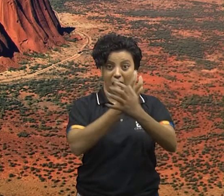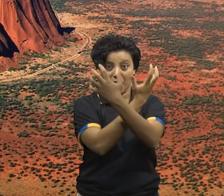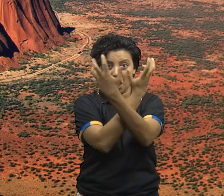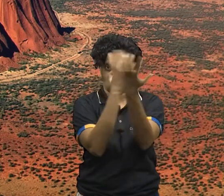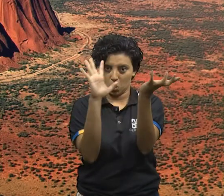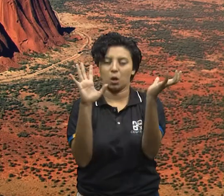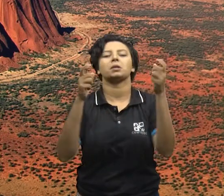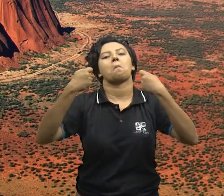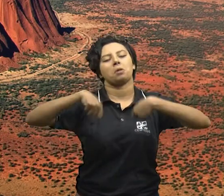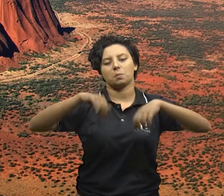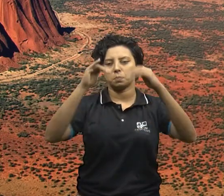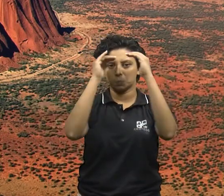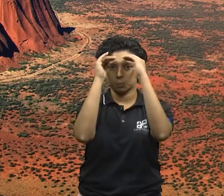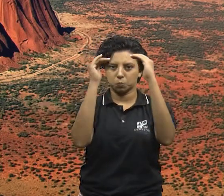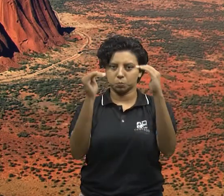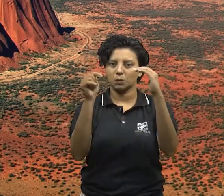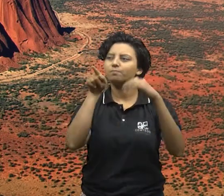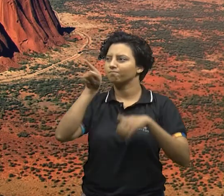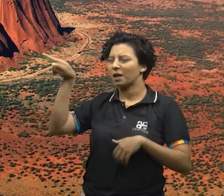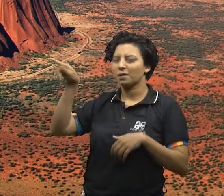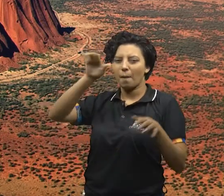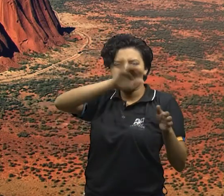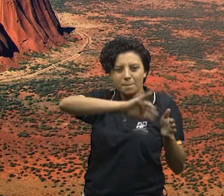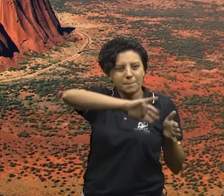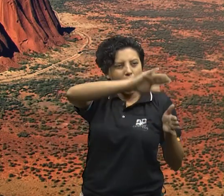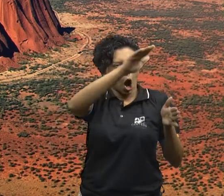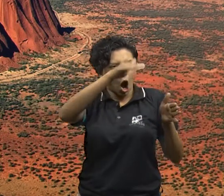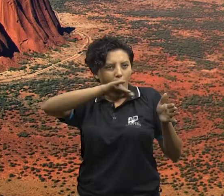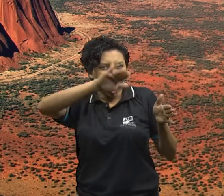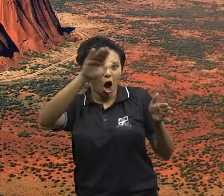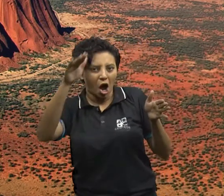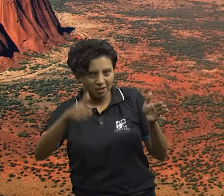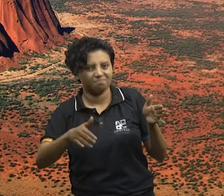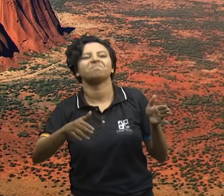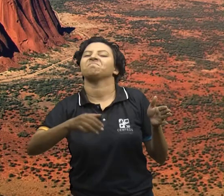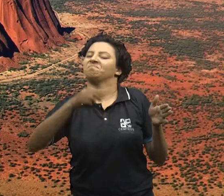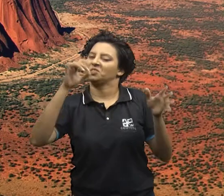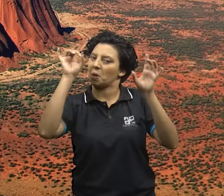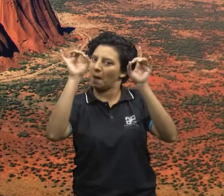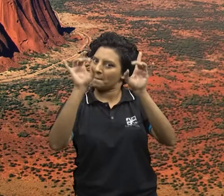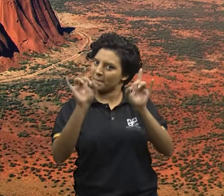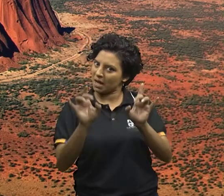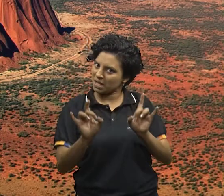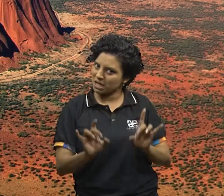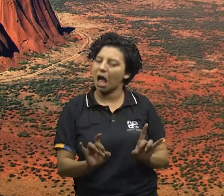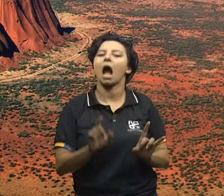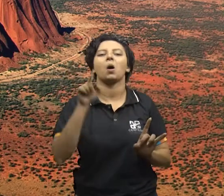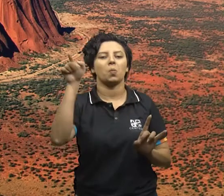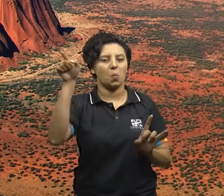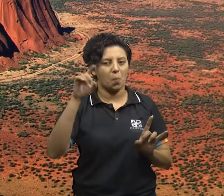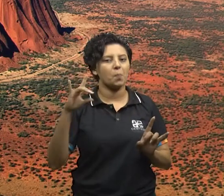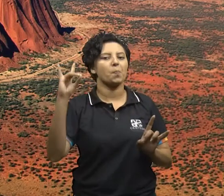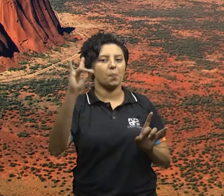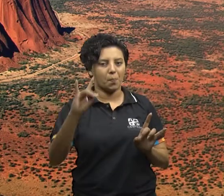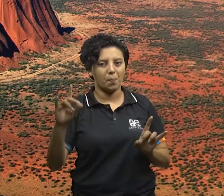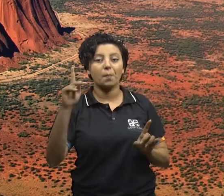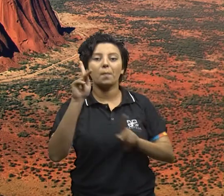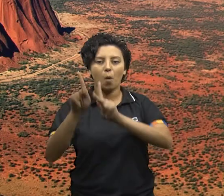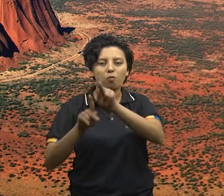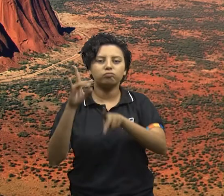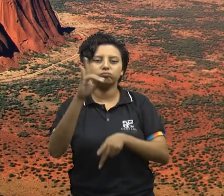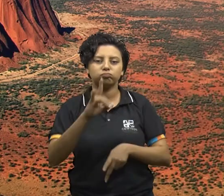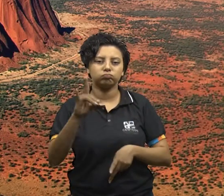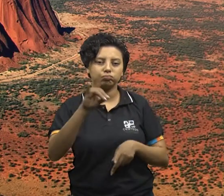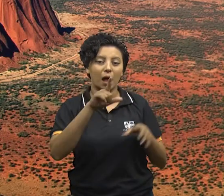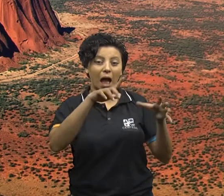imagem, vemos Catachuta, um lugar de grande valor sagrado para os aborígenes. Durante o pôr do sol, as